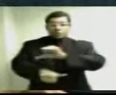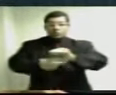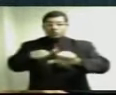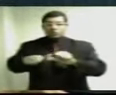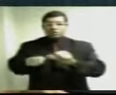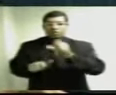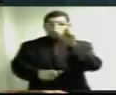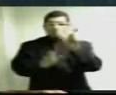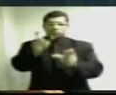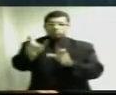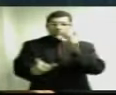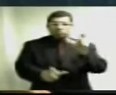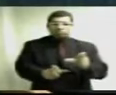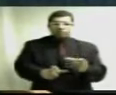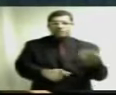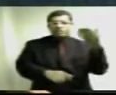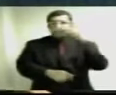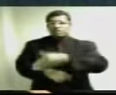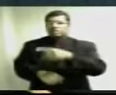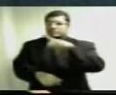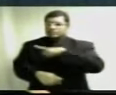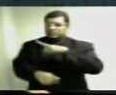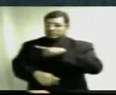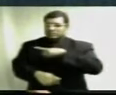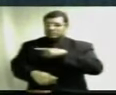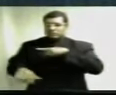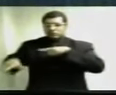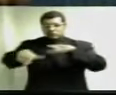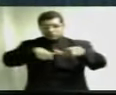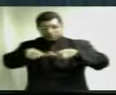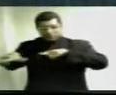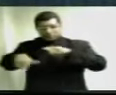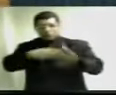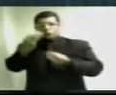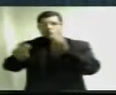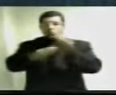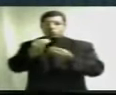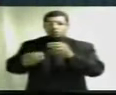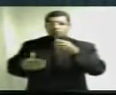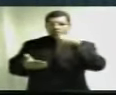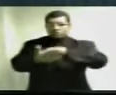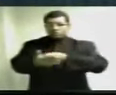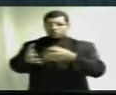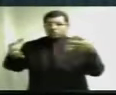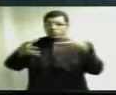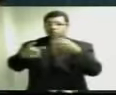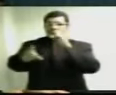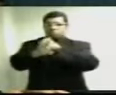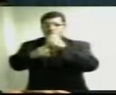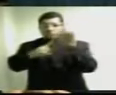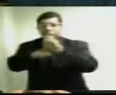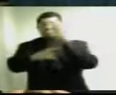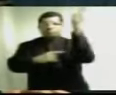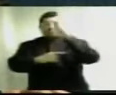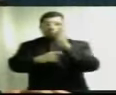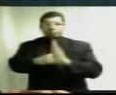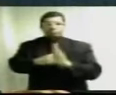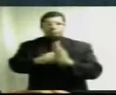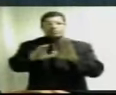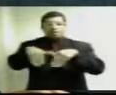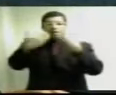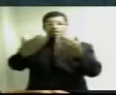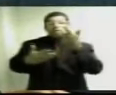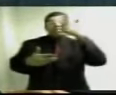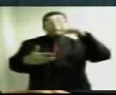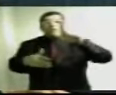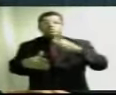a conduta e passar a ter uma conduta como exige o conjunto da sociedade brasileira, aí